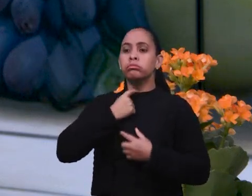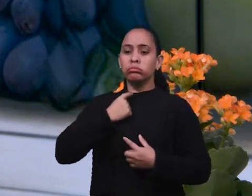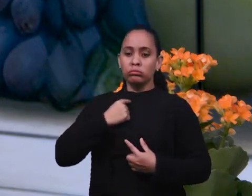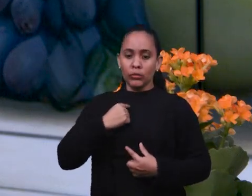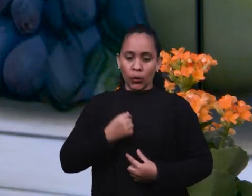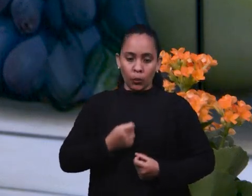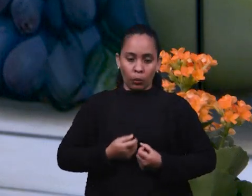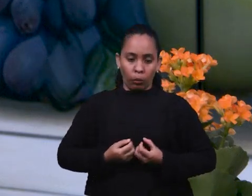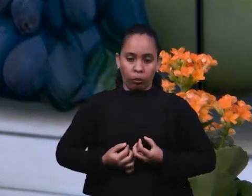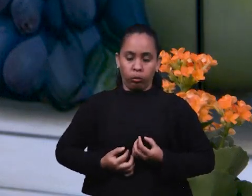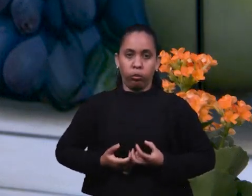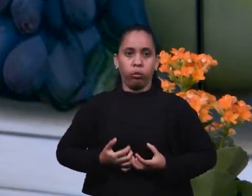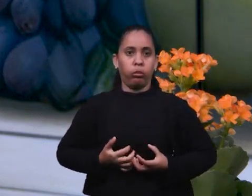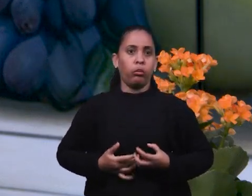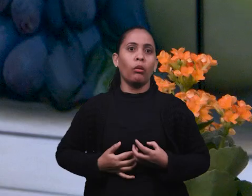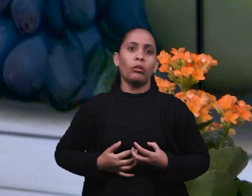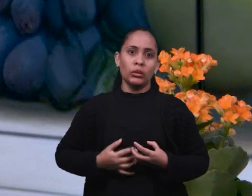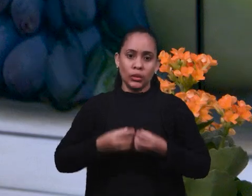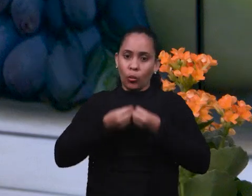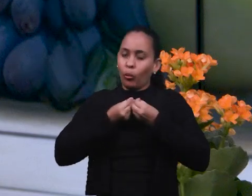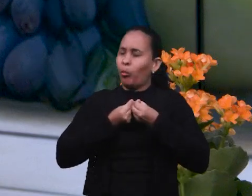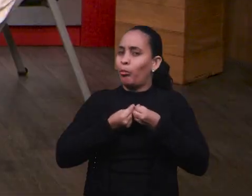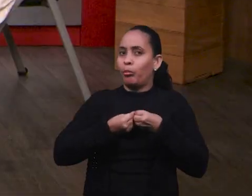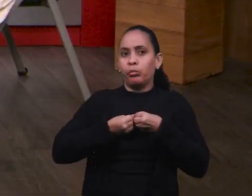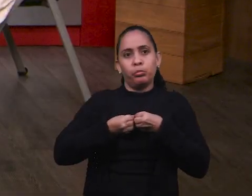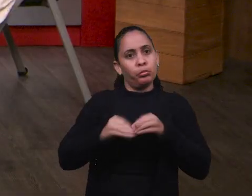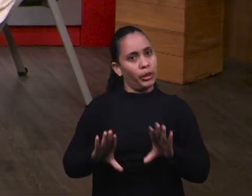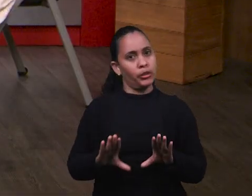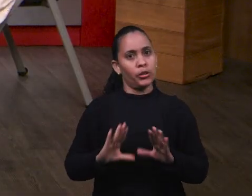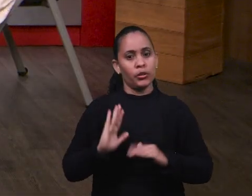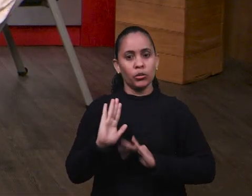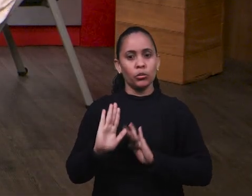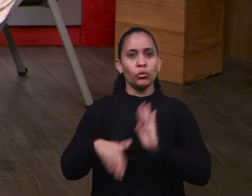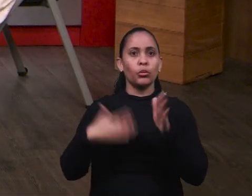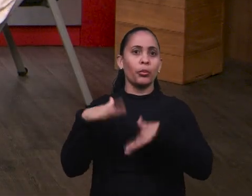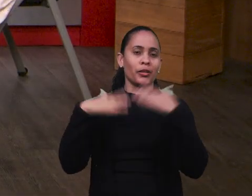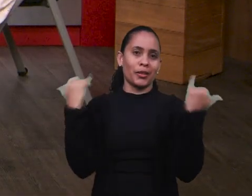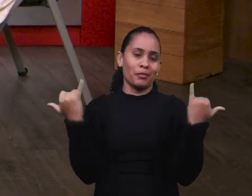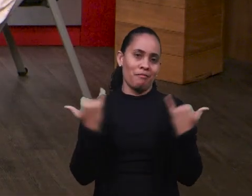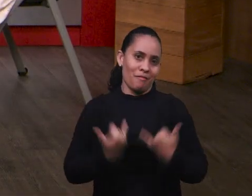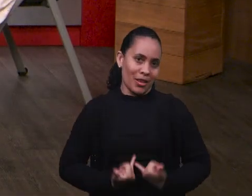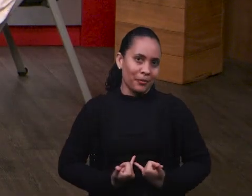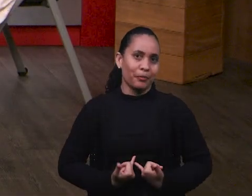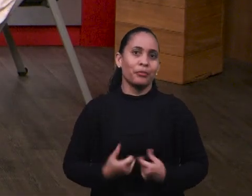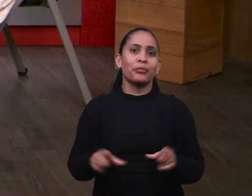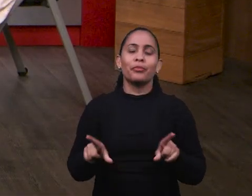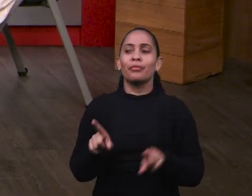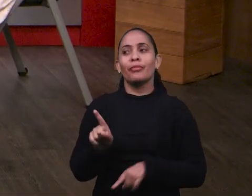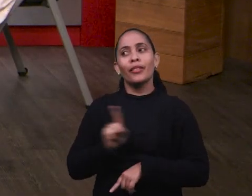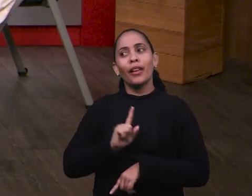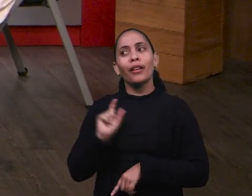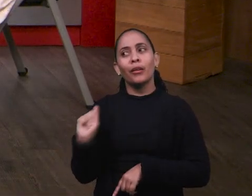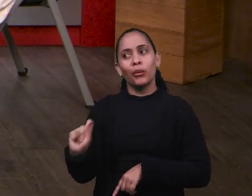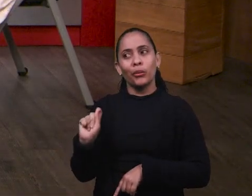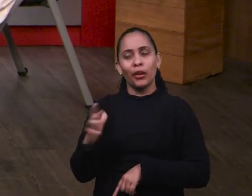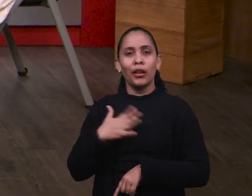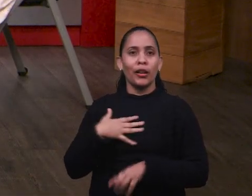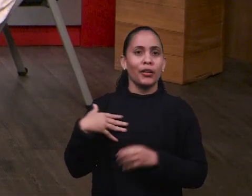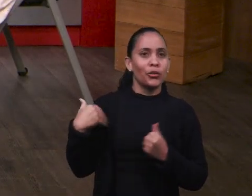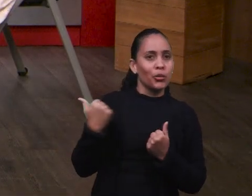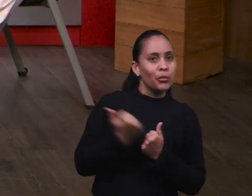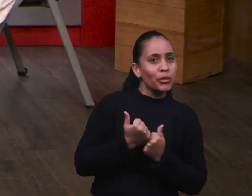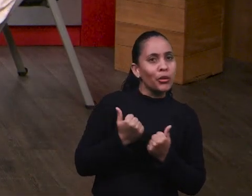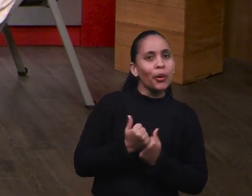bebida gaseificada ela vai prejudicar cada vez mais. E o paciente ele tende a fazer trocas. Sim, aí ele